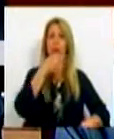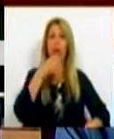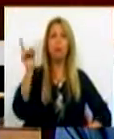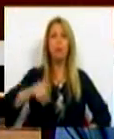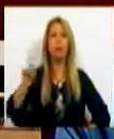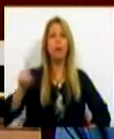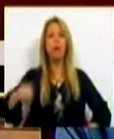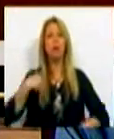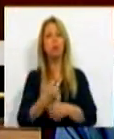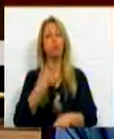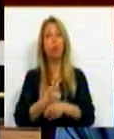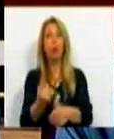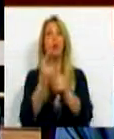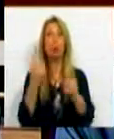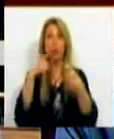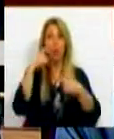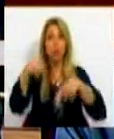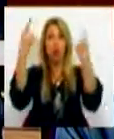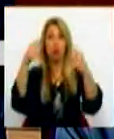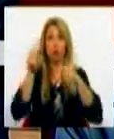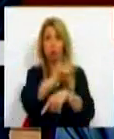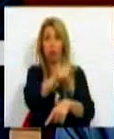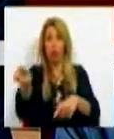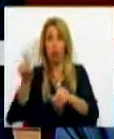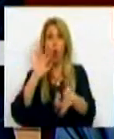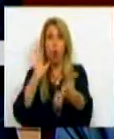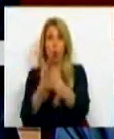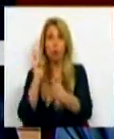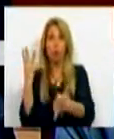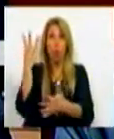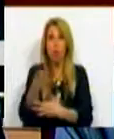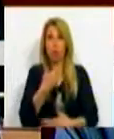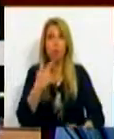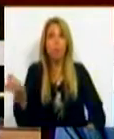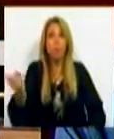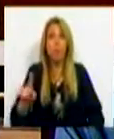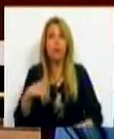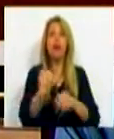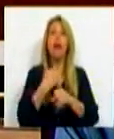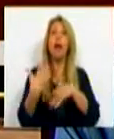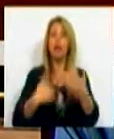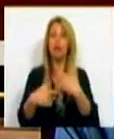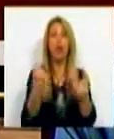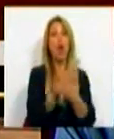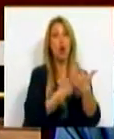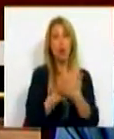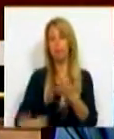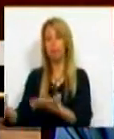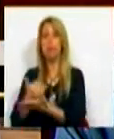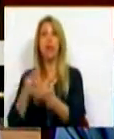de facto, nos últimos 4 anos não perceberam que a atividade económica e as receitas fiscais estão